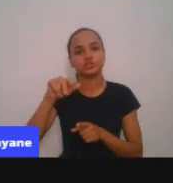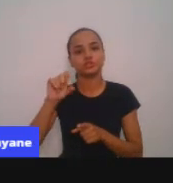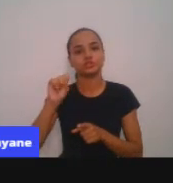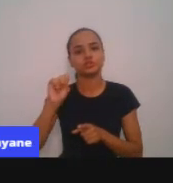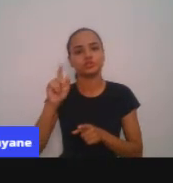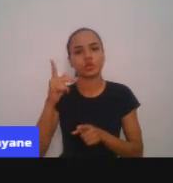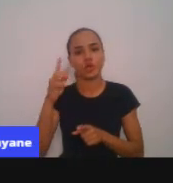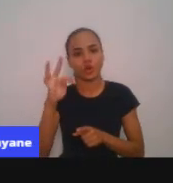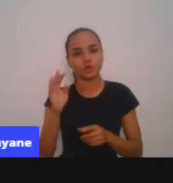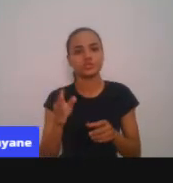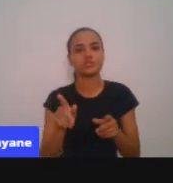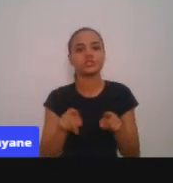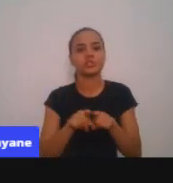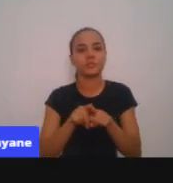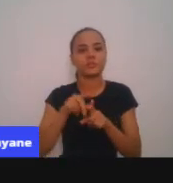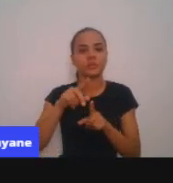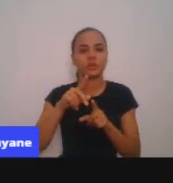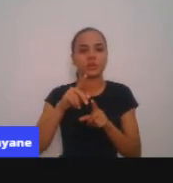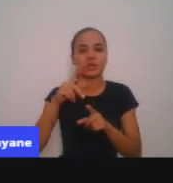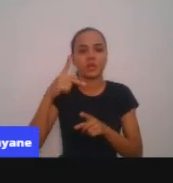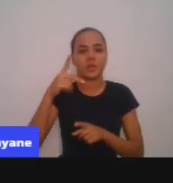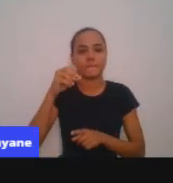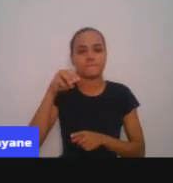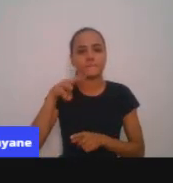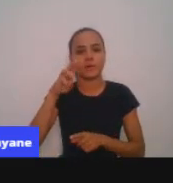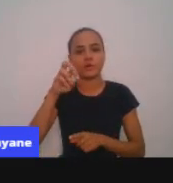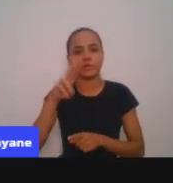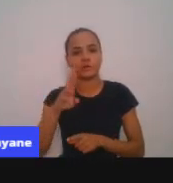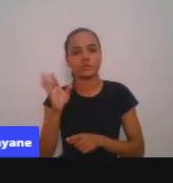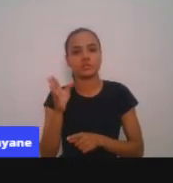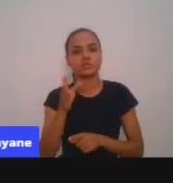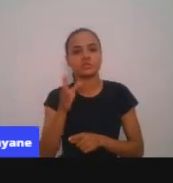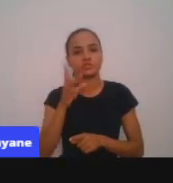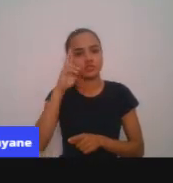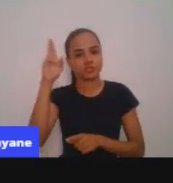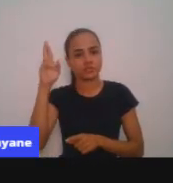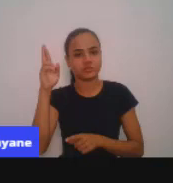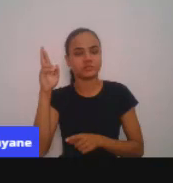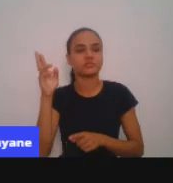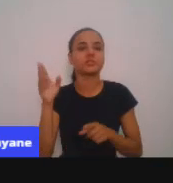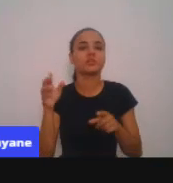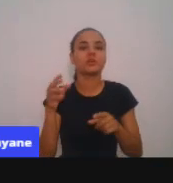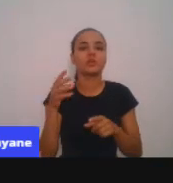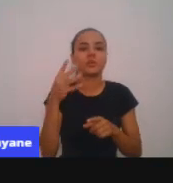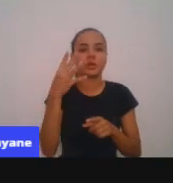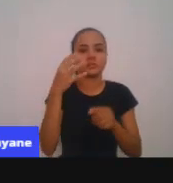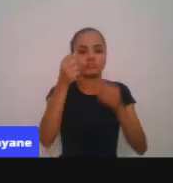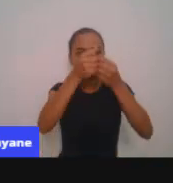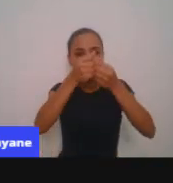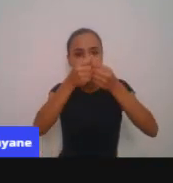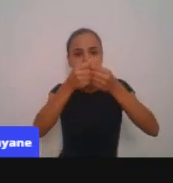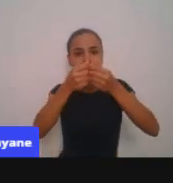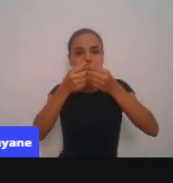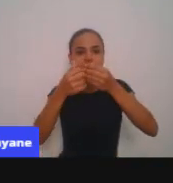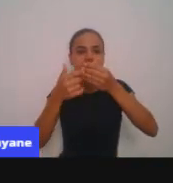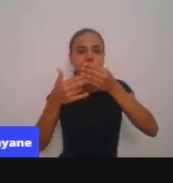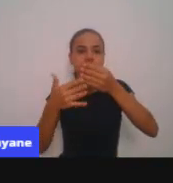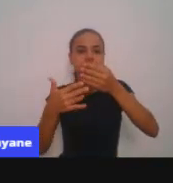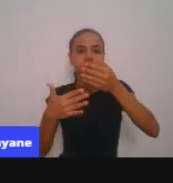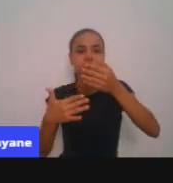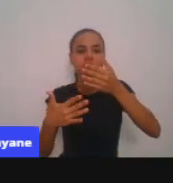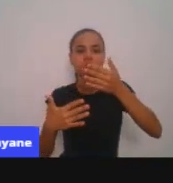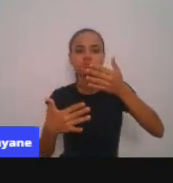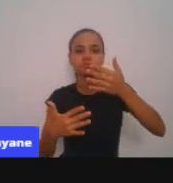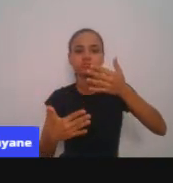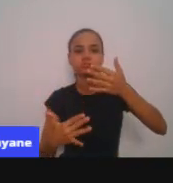VivaCult, Capcut, Canva, Play Games, Zepeto, TikTok Lite,